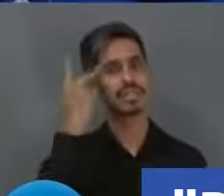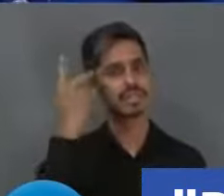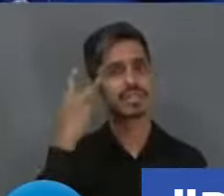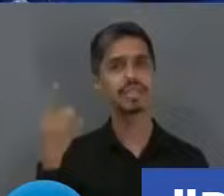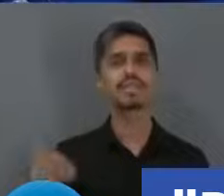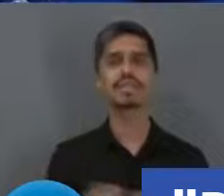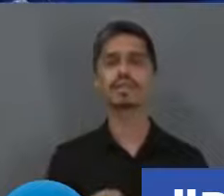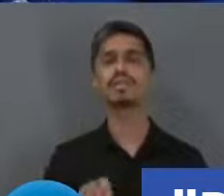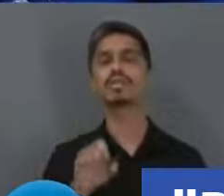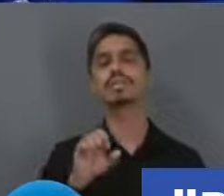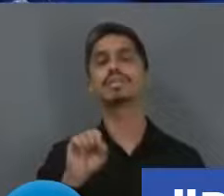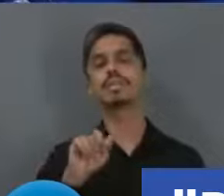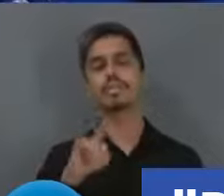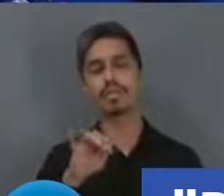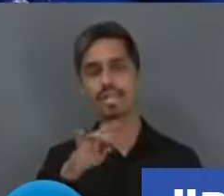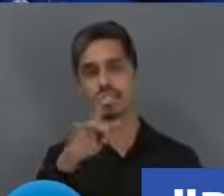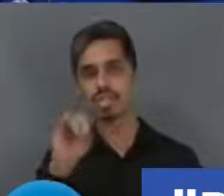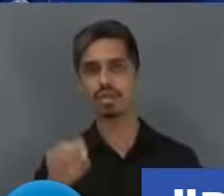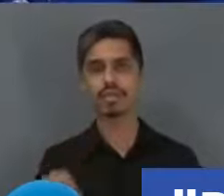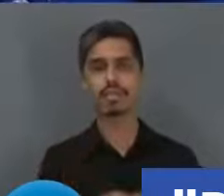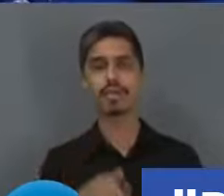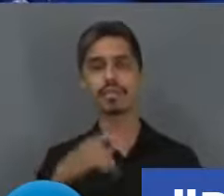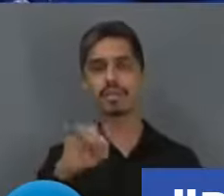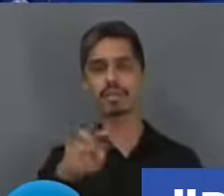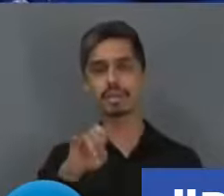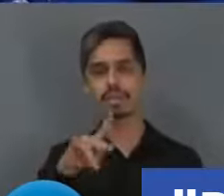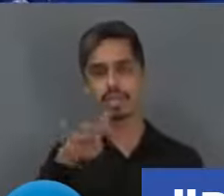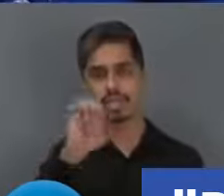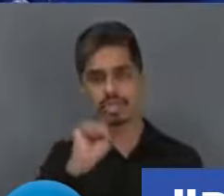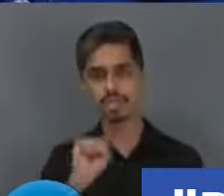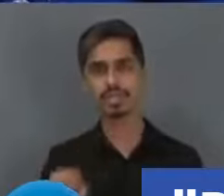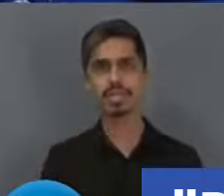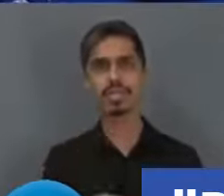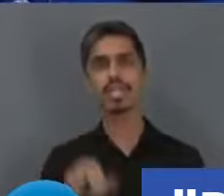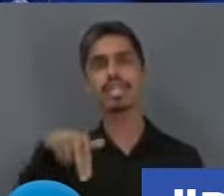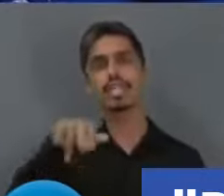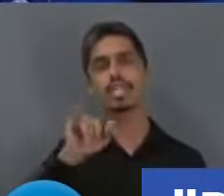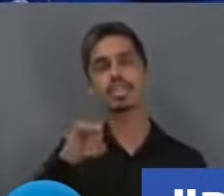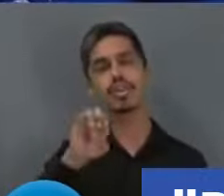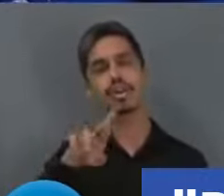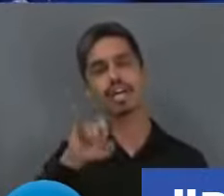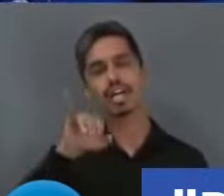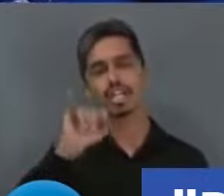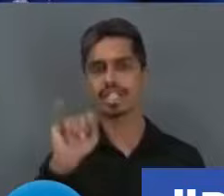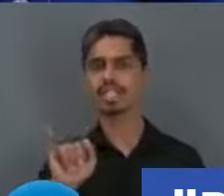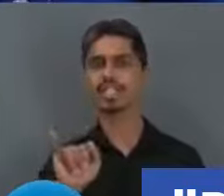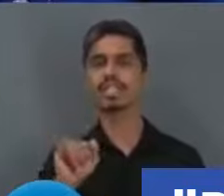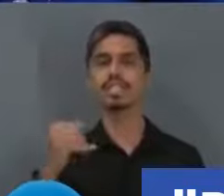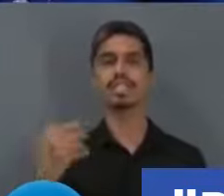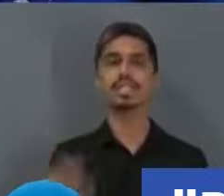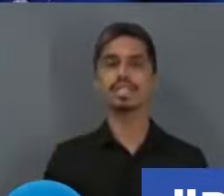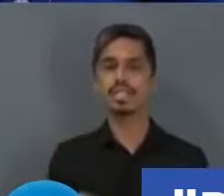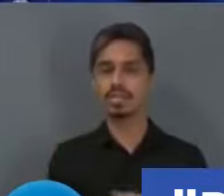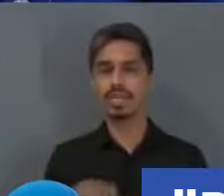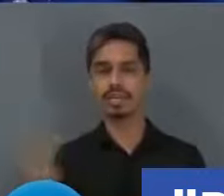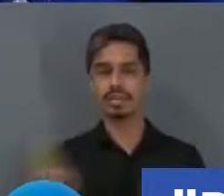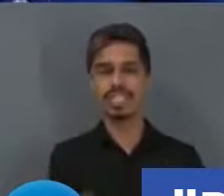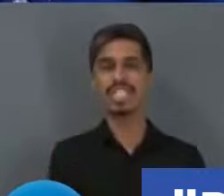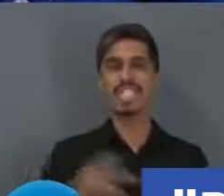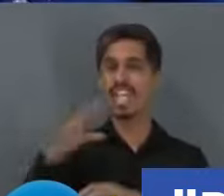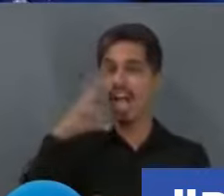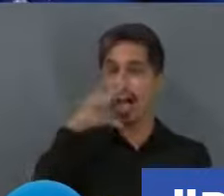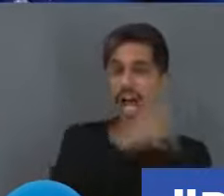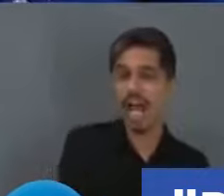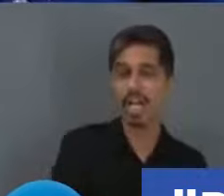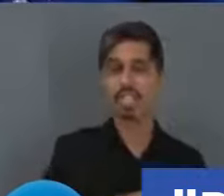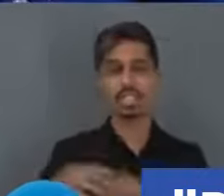aconteceu em Petrópolis o que aconteceu em Niterói as secas que estão assolando o Nordeste as ondas de calor né a